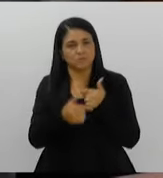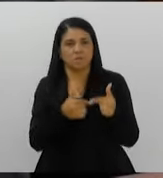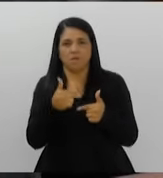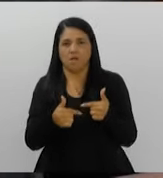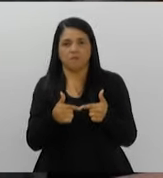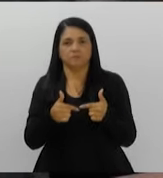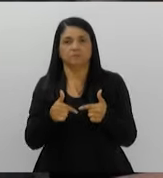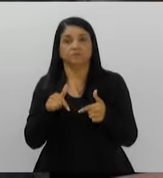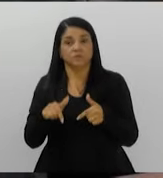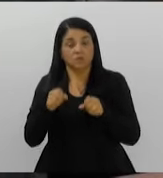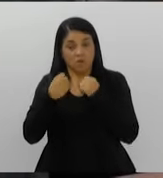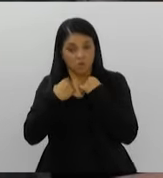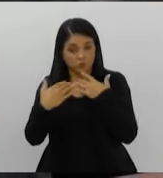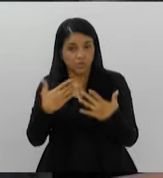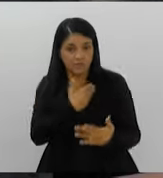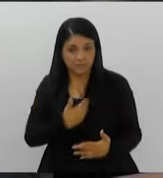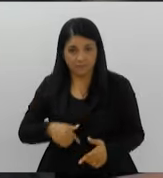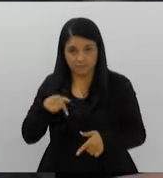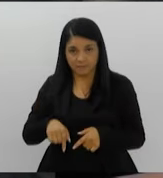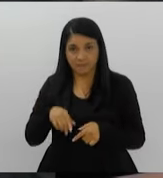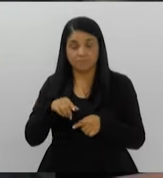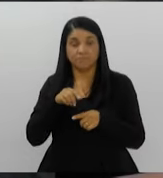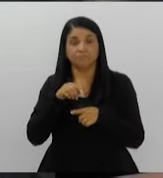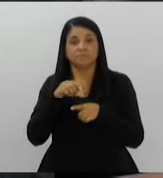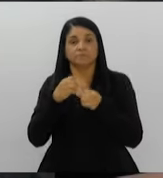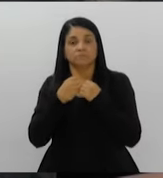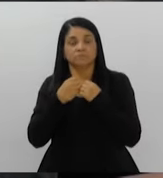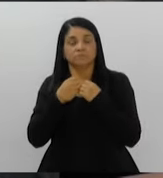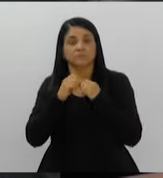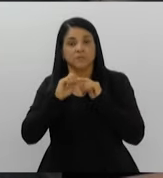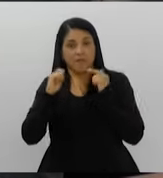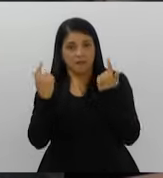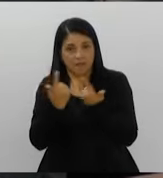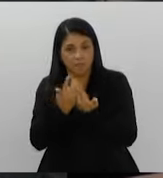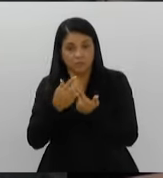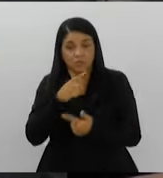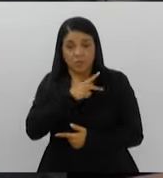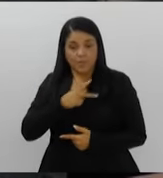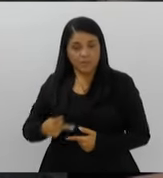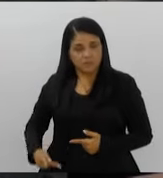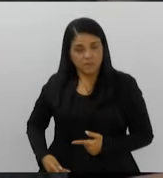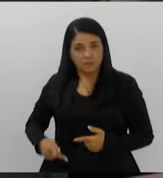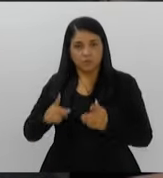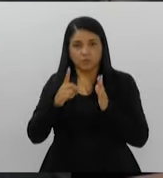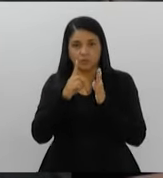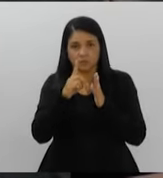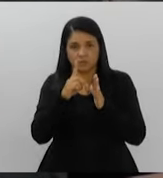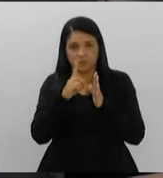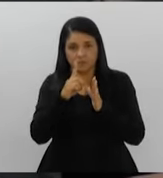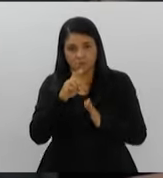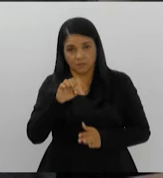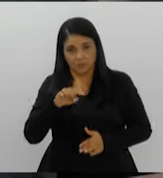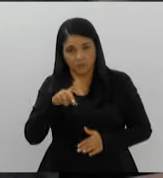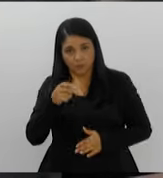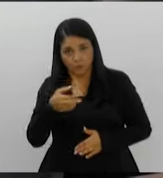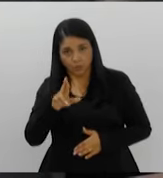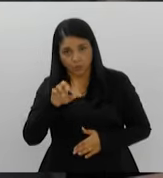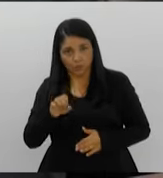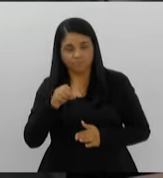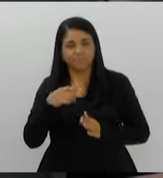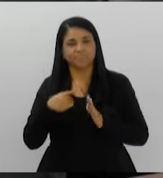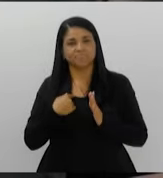nessa casa, onde o presidente do Detro, sem nem um minuto de conversa, ele se apresenta dando